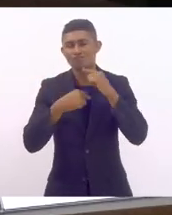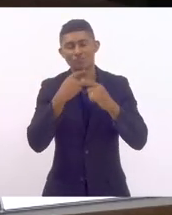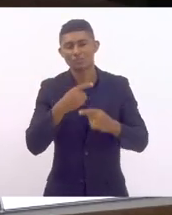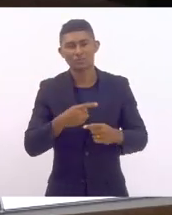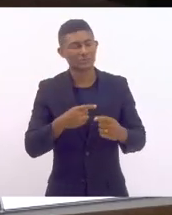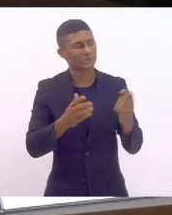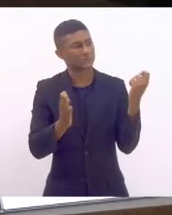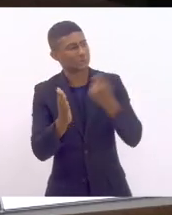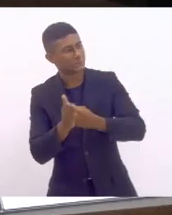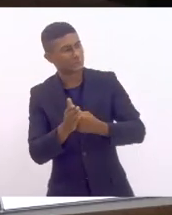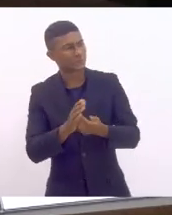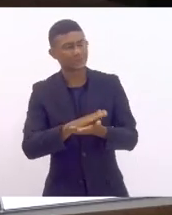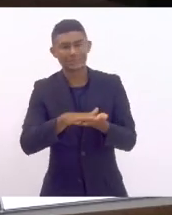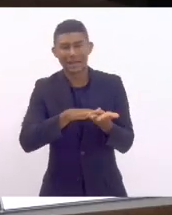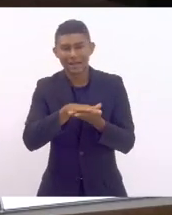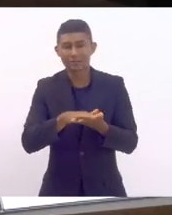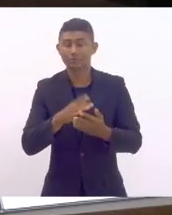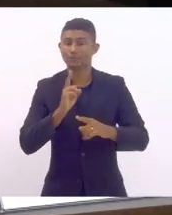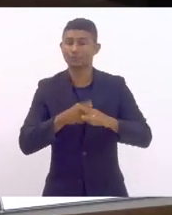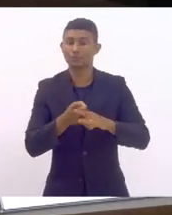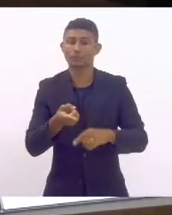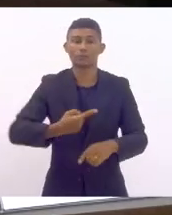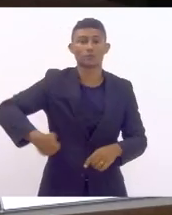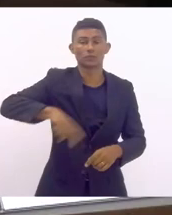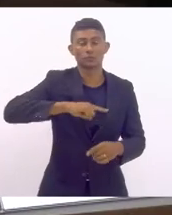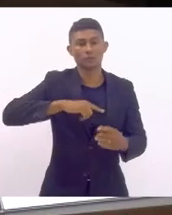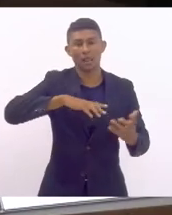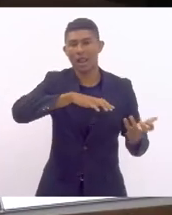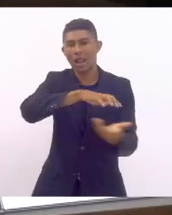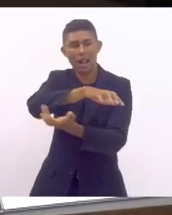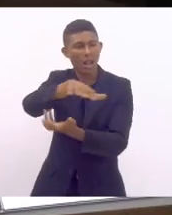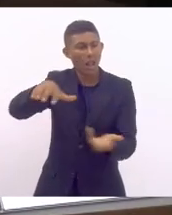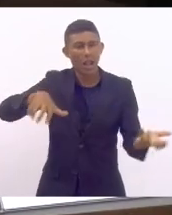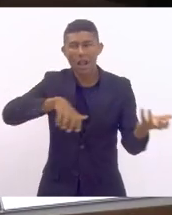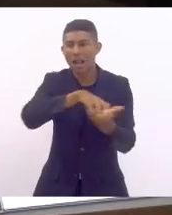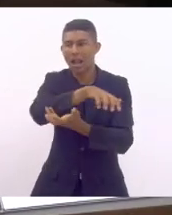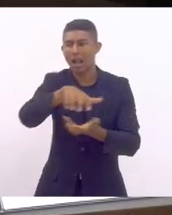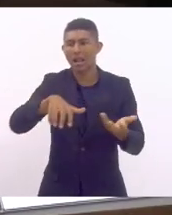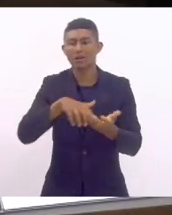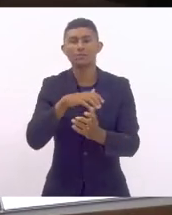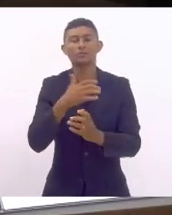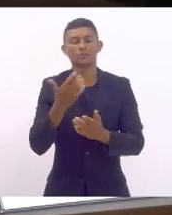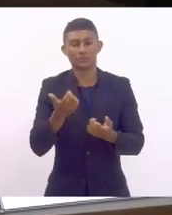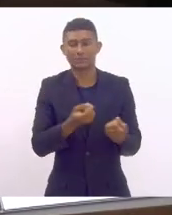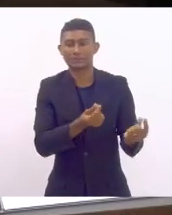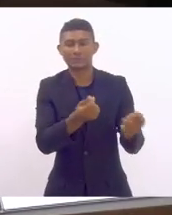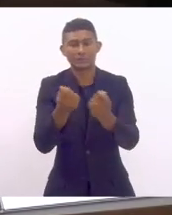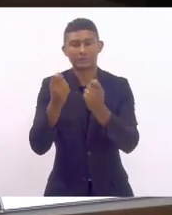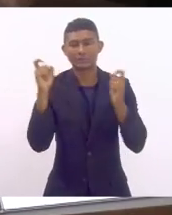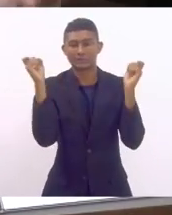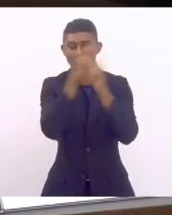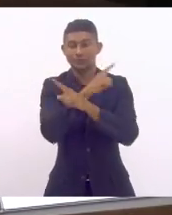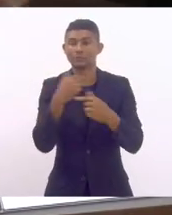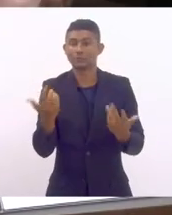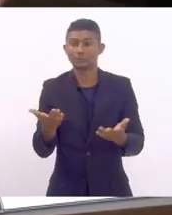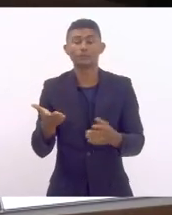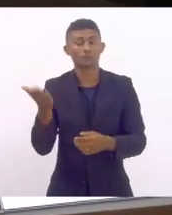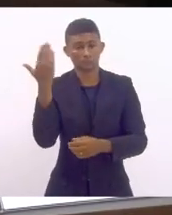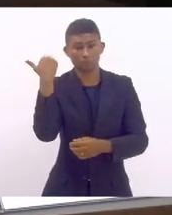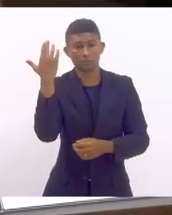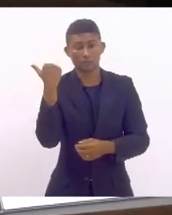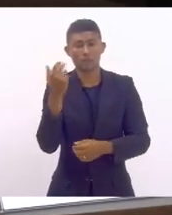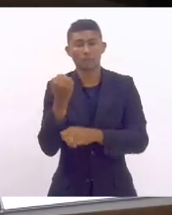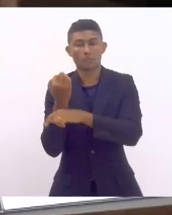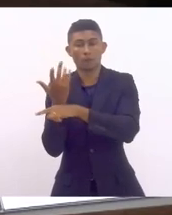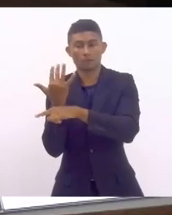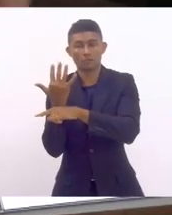né a crise econômica e social que a gente vive coloca a situação só sem peso limite antigamente quando FJ atrasavam o